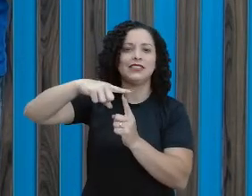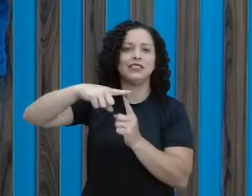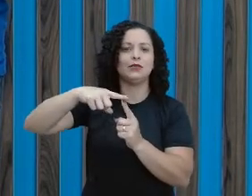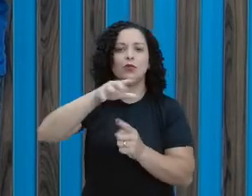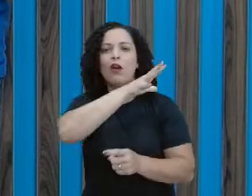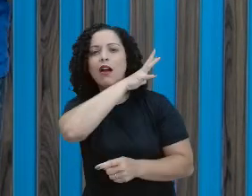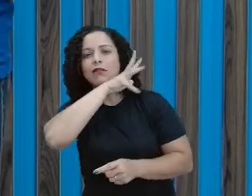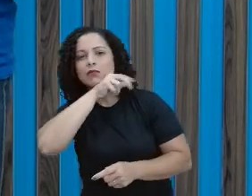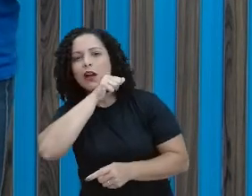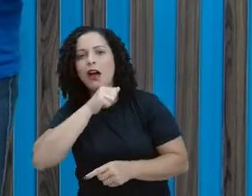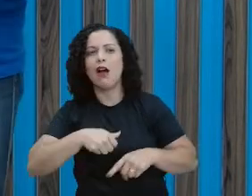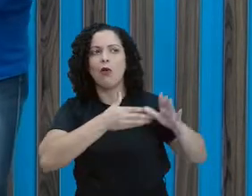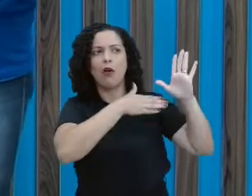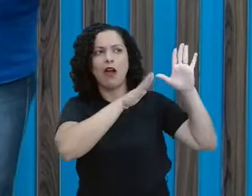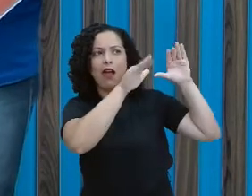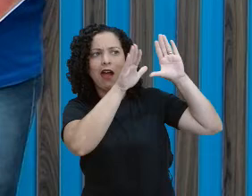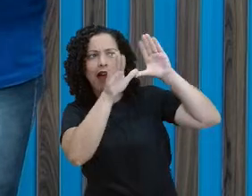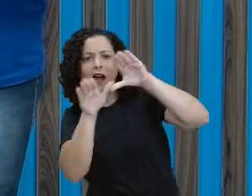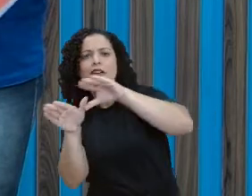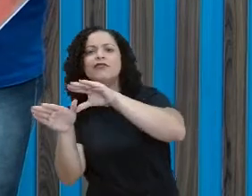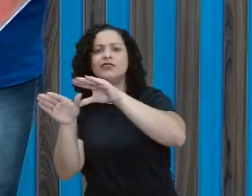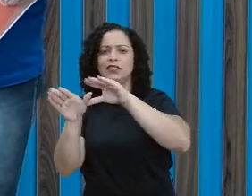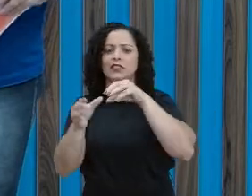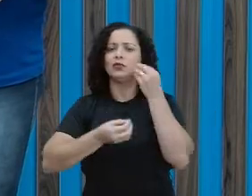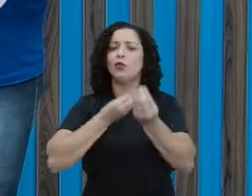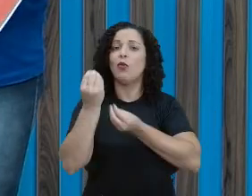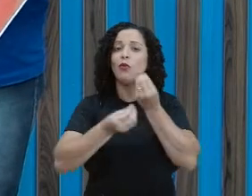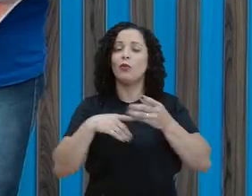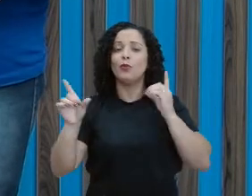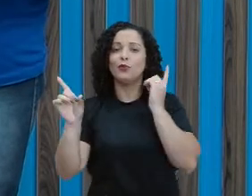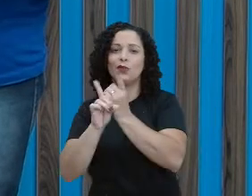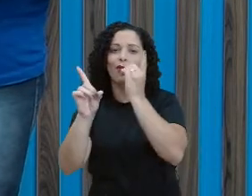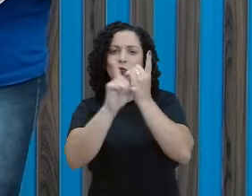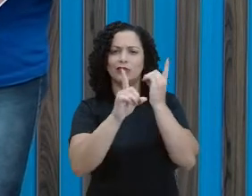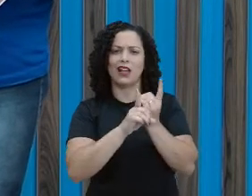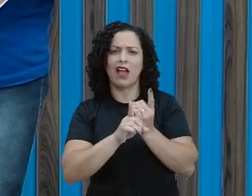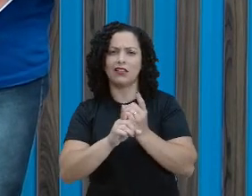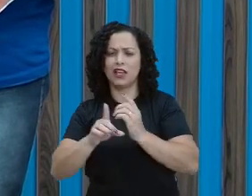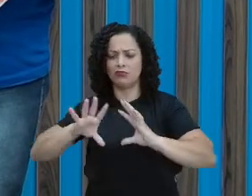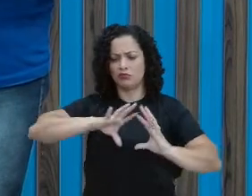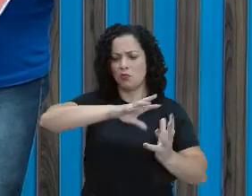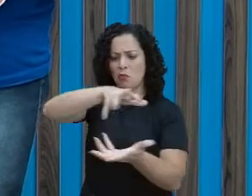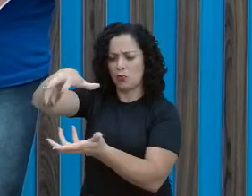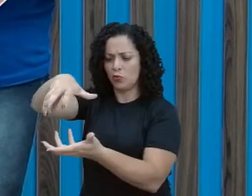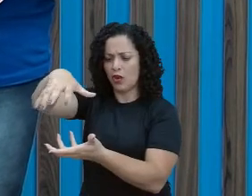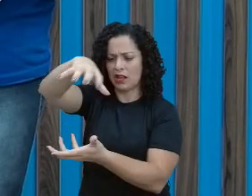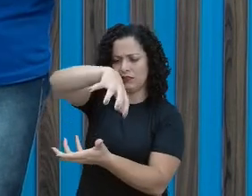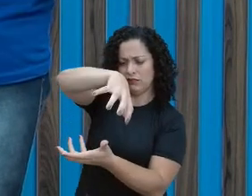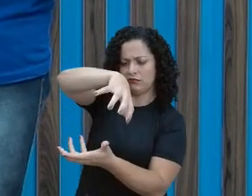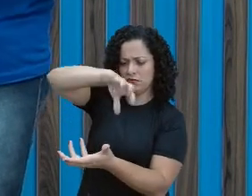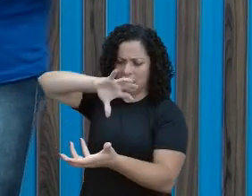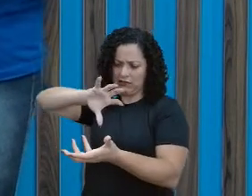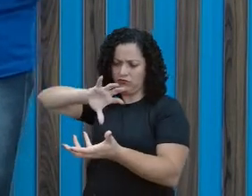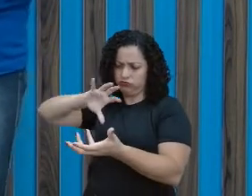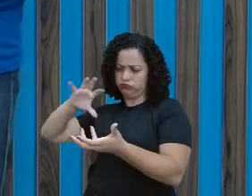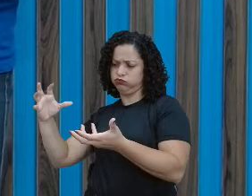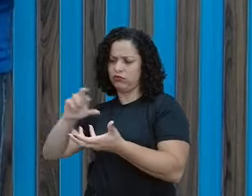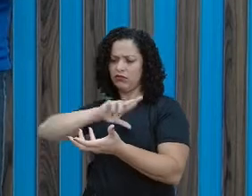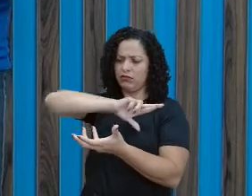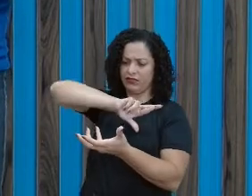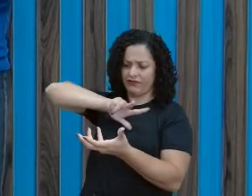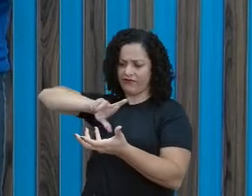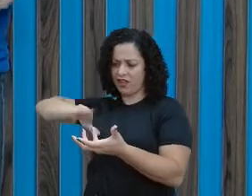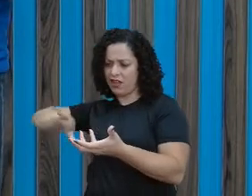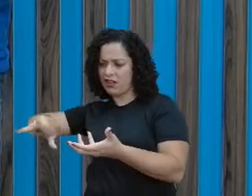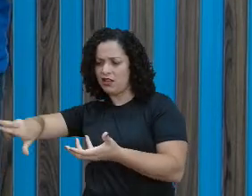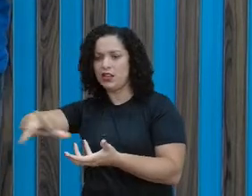um determinado continente, a gente pode encontrar algo parecido em um continente diferente? O que está acontecendo aí? Então, algo para a gente começar